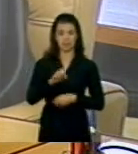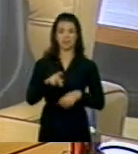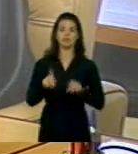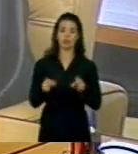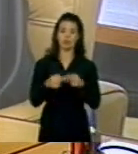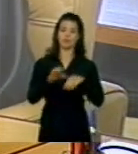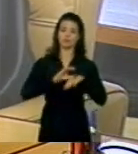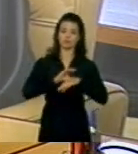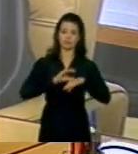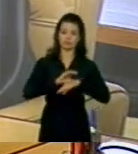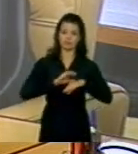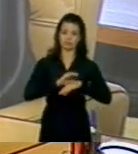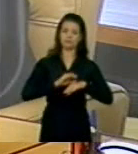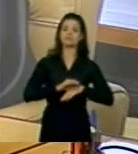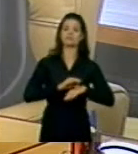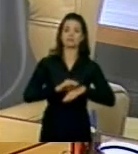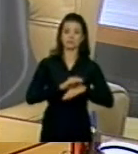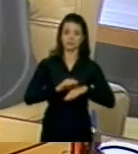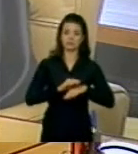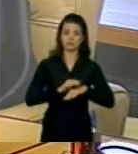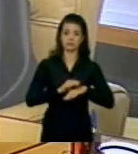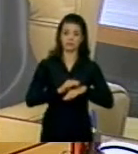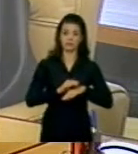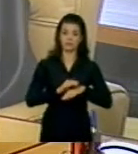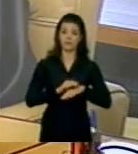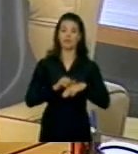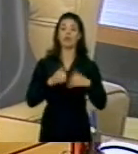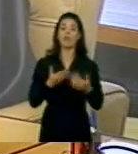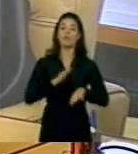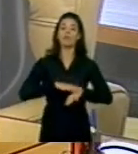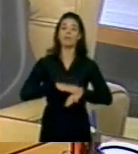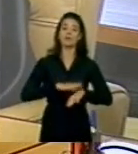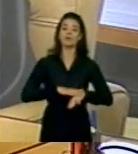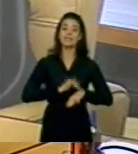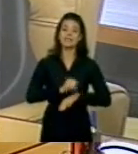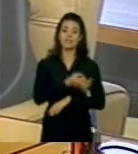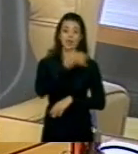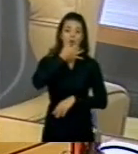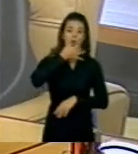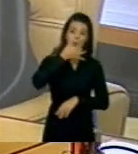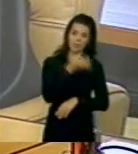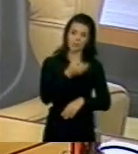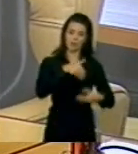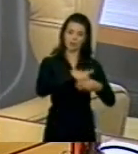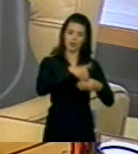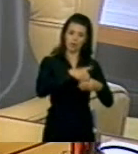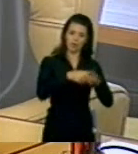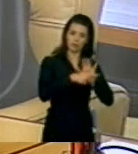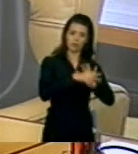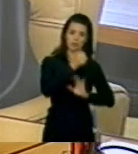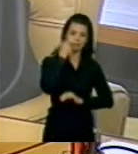como suscetível de reconhecimento apenas quando as opiniões, palavras e votos dos